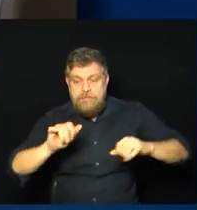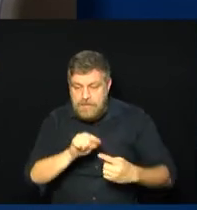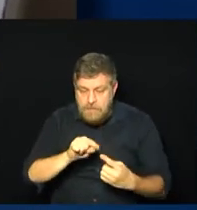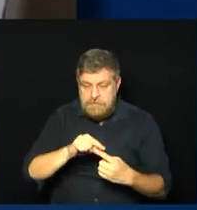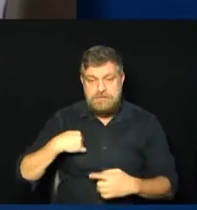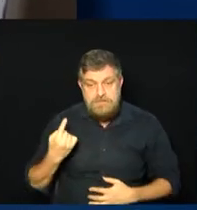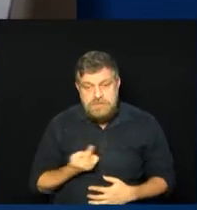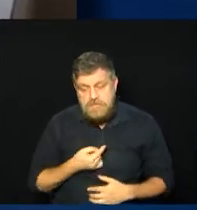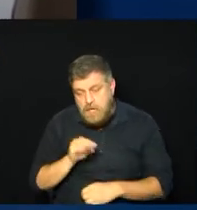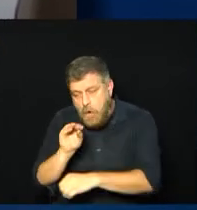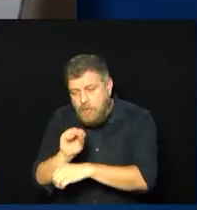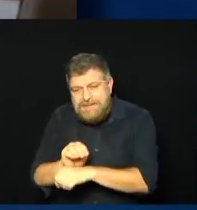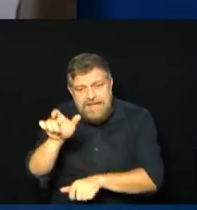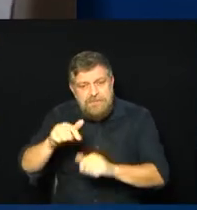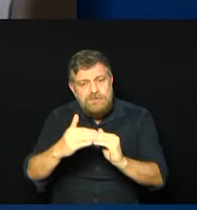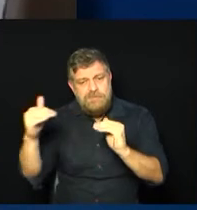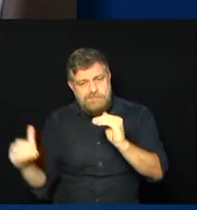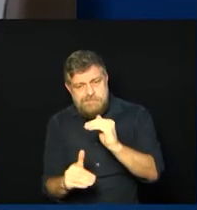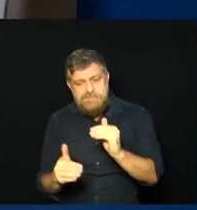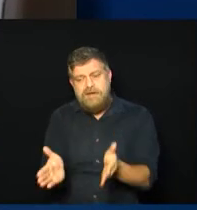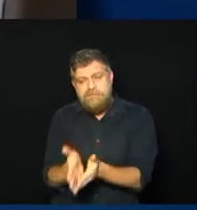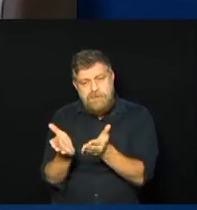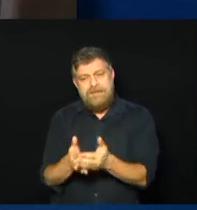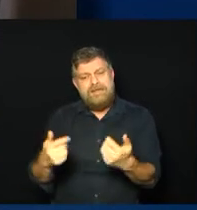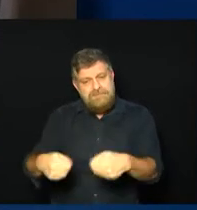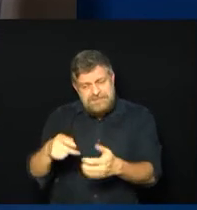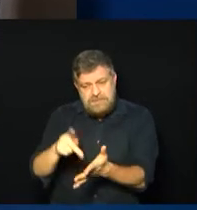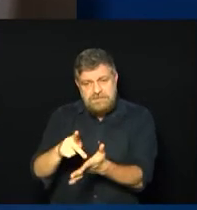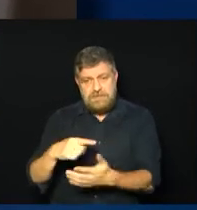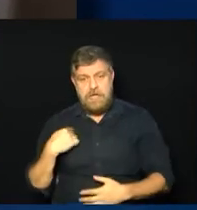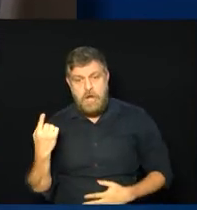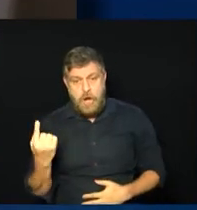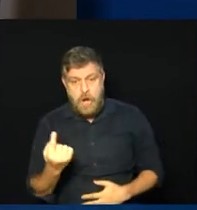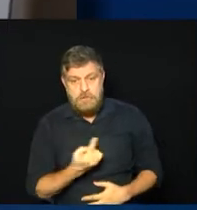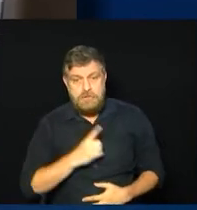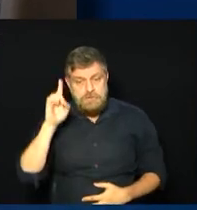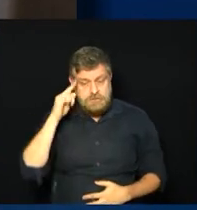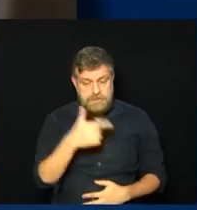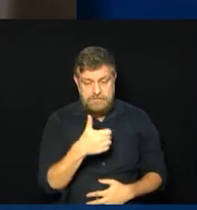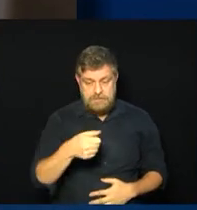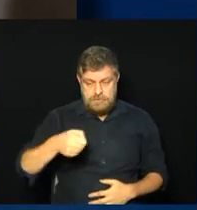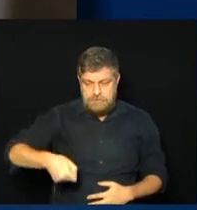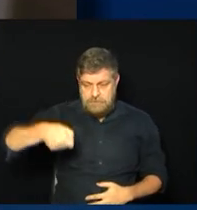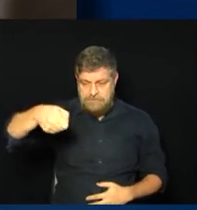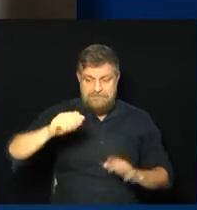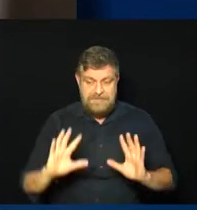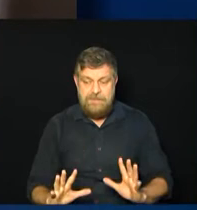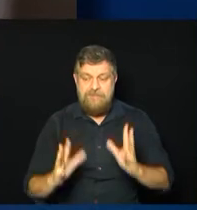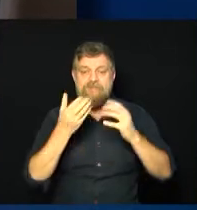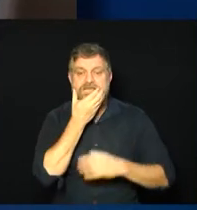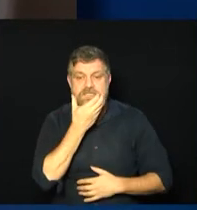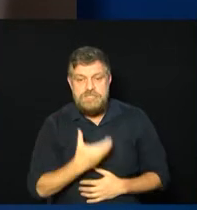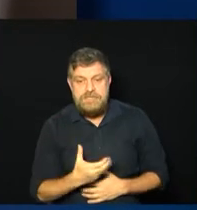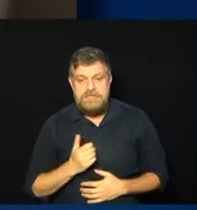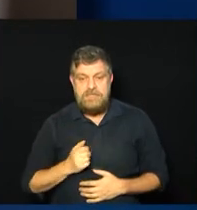atender aqueles os mais necessitados. Então a casa vai fazer a entrega no dia 21, uma festa de Natal, mas num sistema